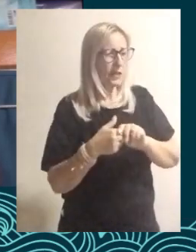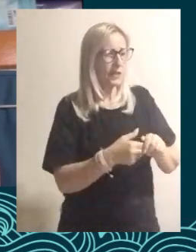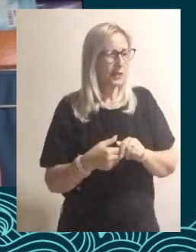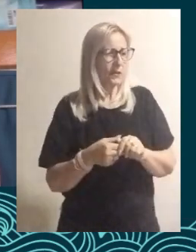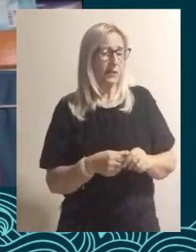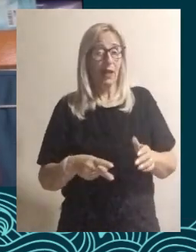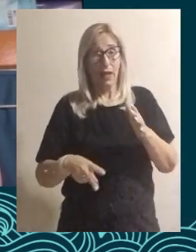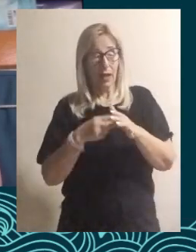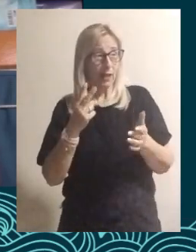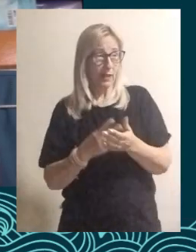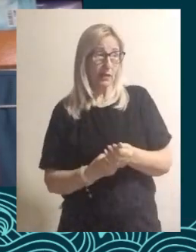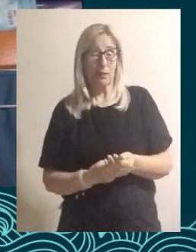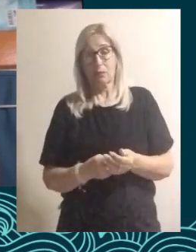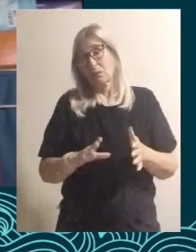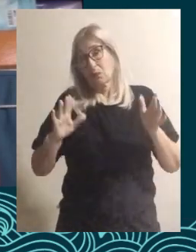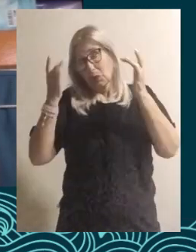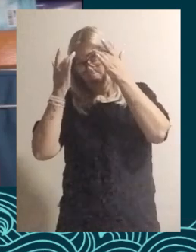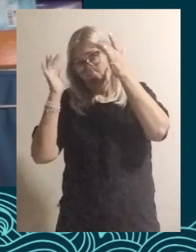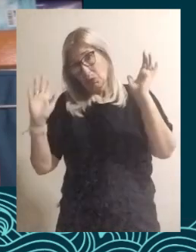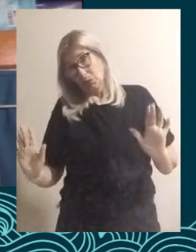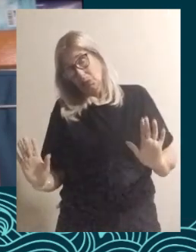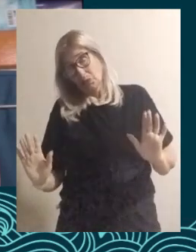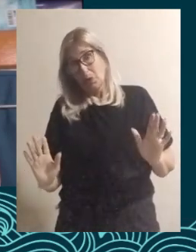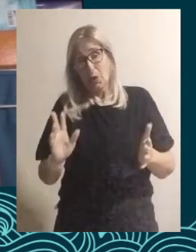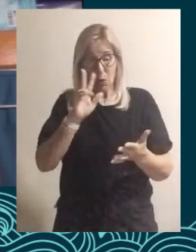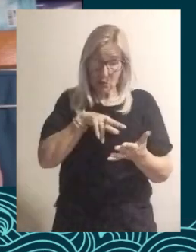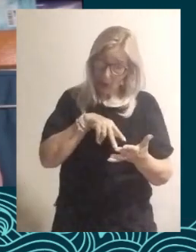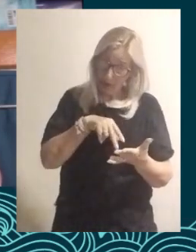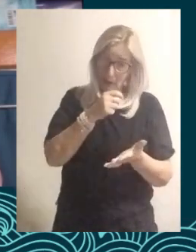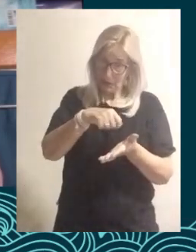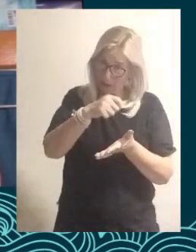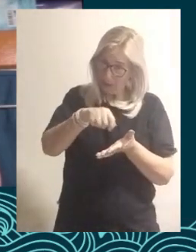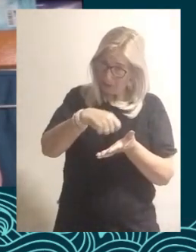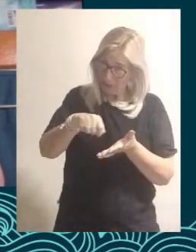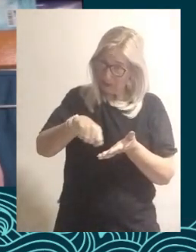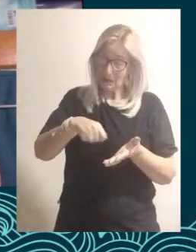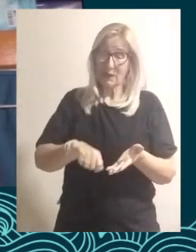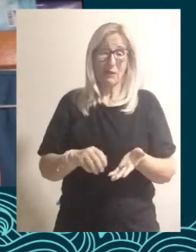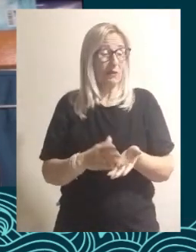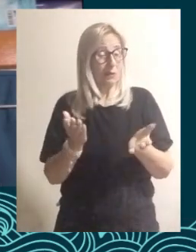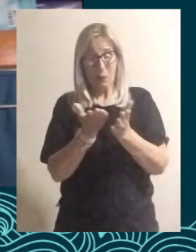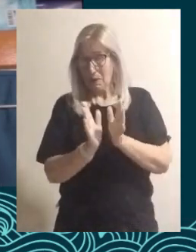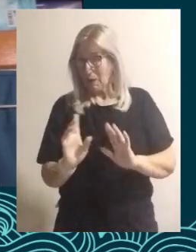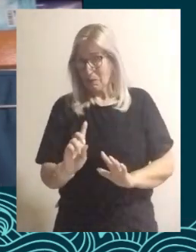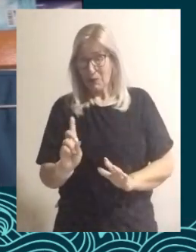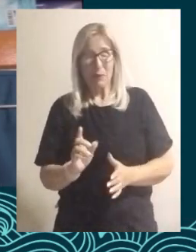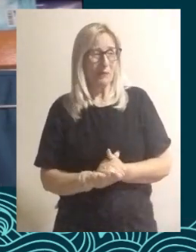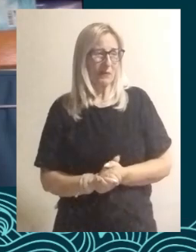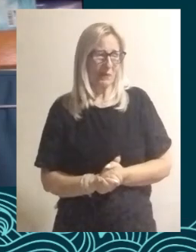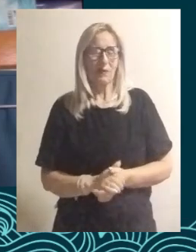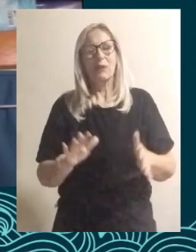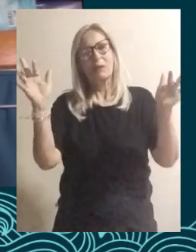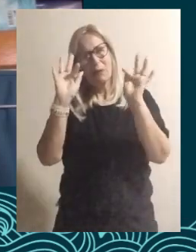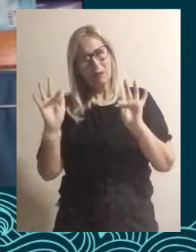do Um Mundo em Poucas Linhas e do Nós. E a segunda agora vai ser do livro que eu ainda estou escrevendo, ainda não